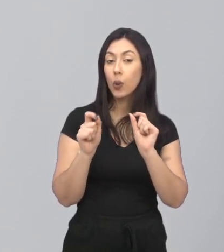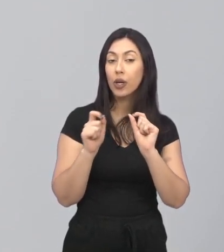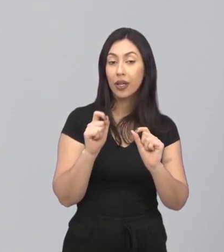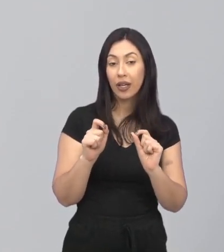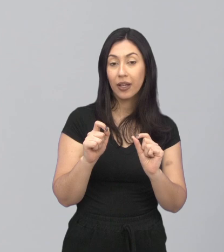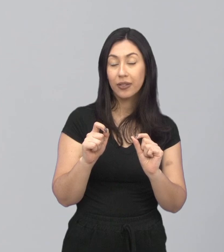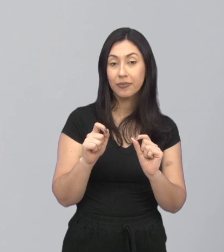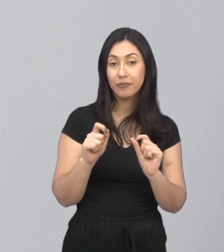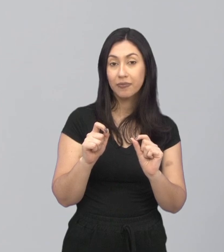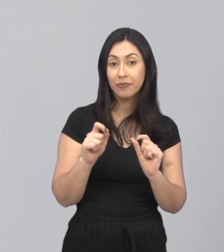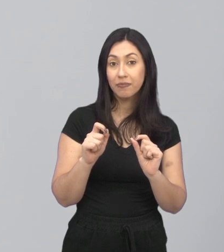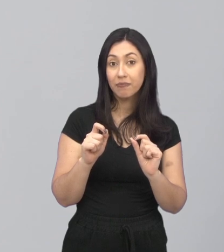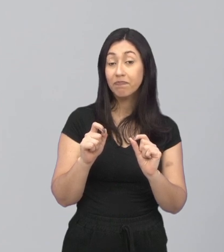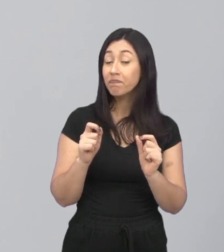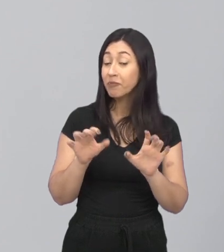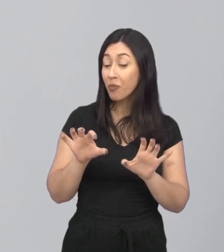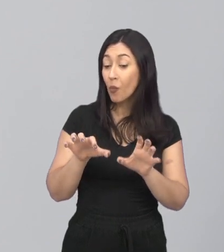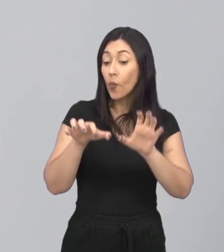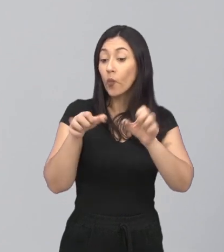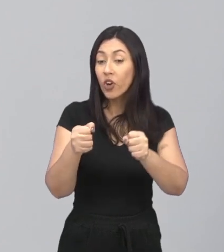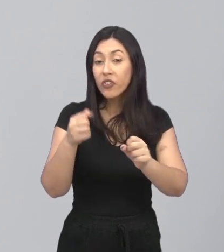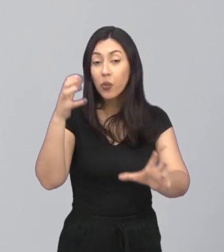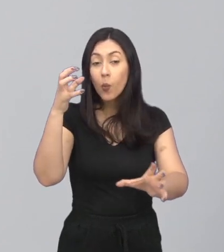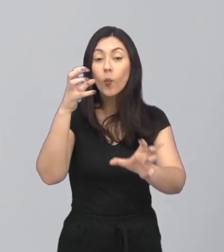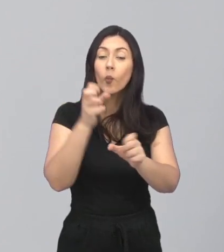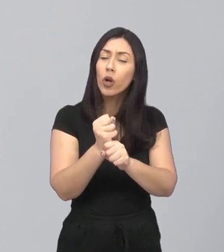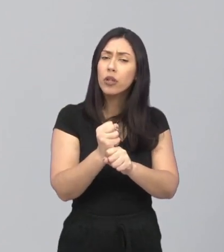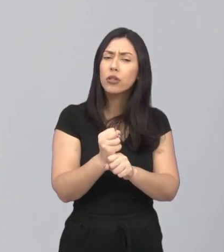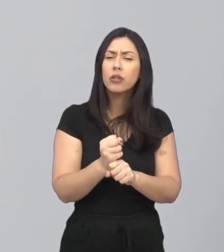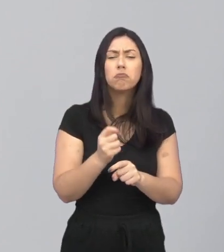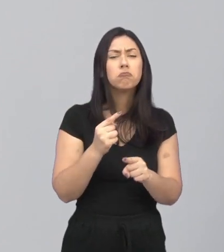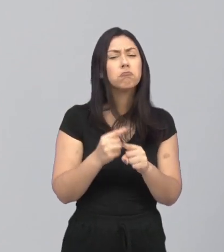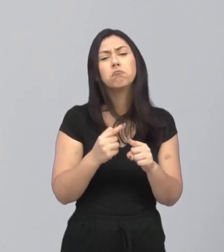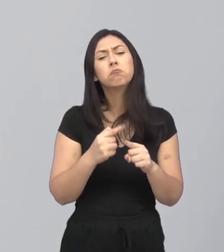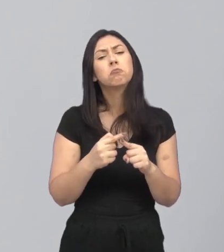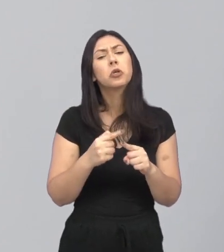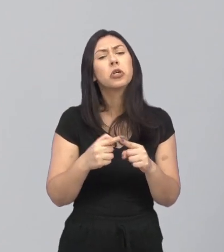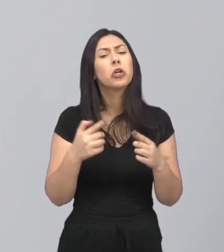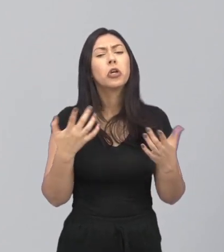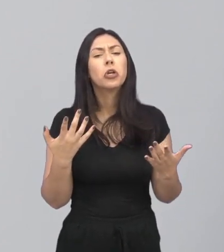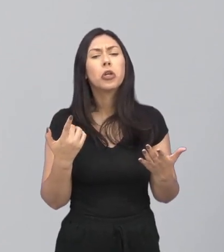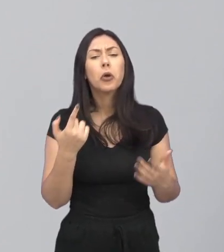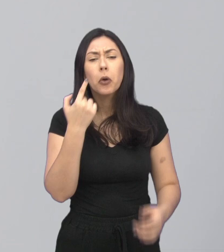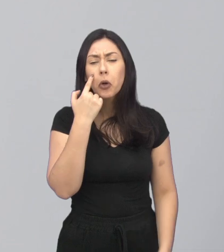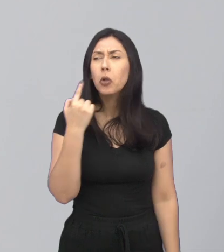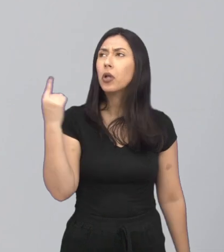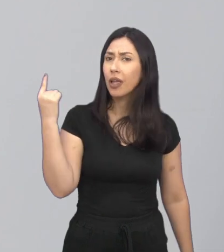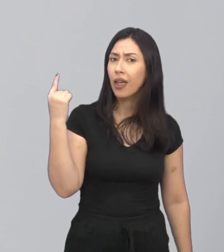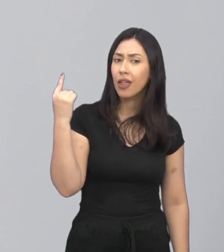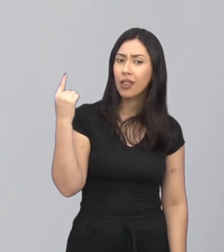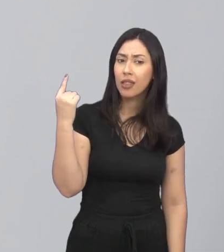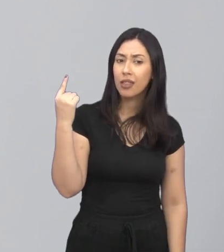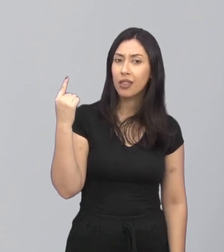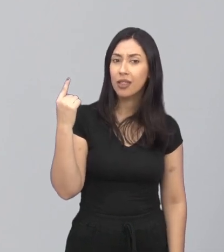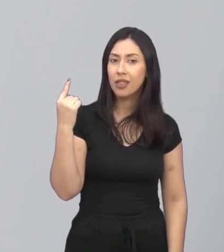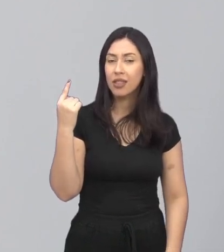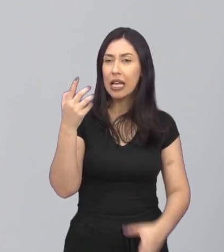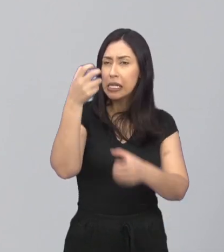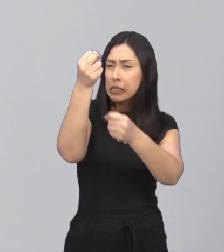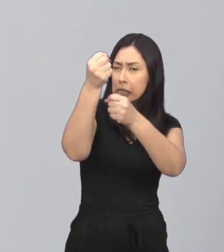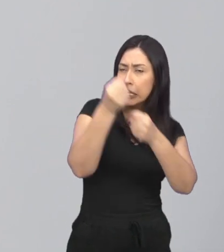menos que a minha força resultante por que que eu coloquei vejam bem prestem atenção por que que eu coloquei